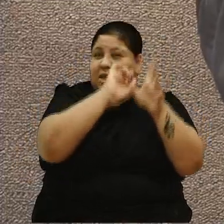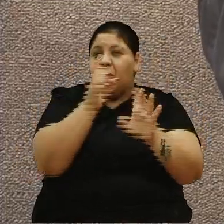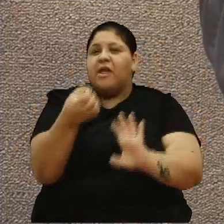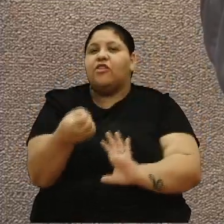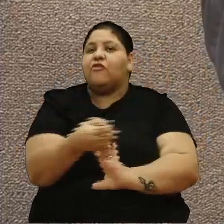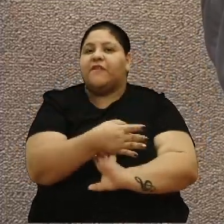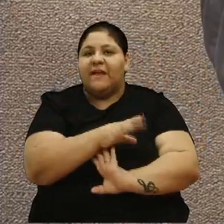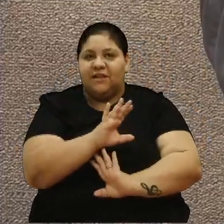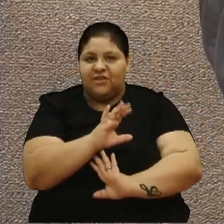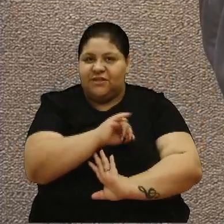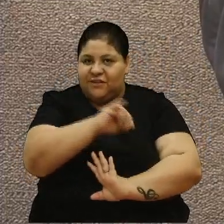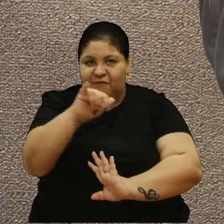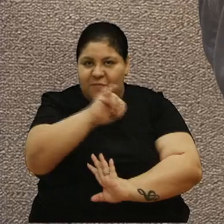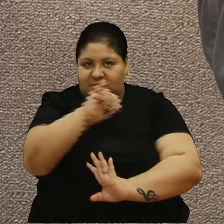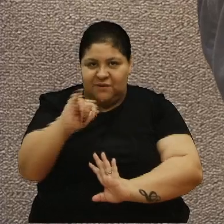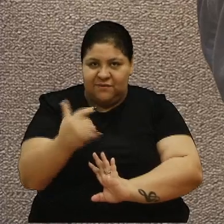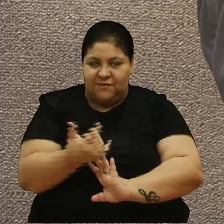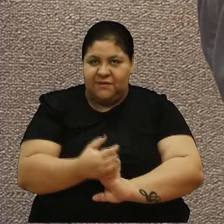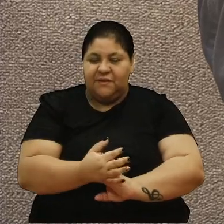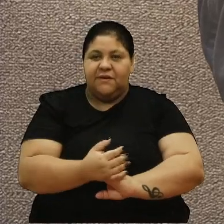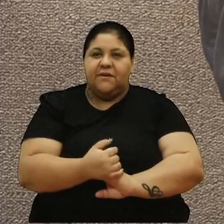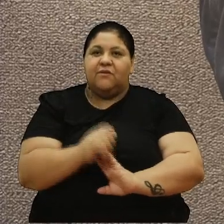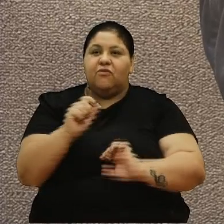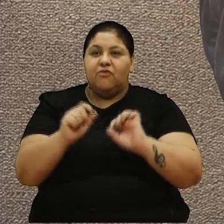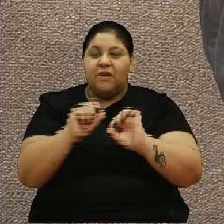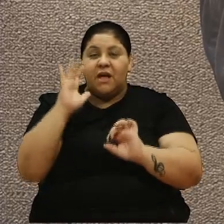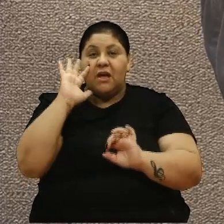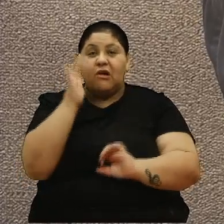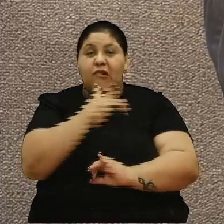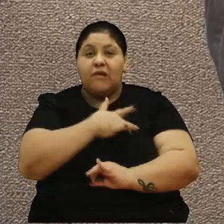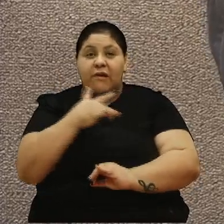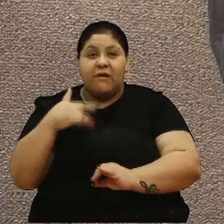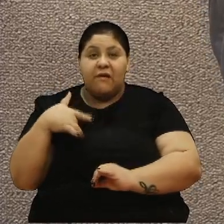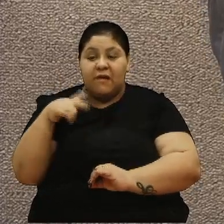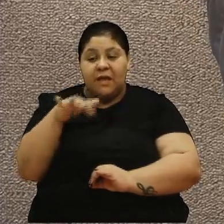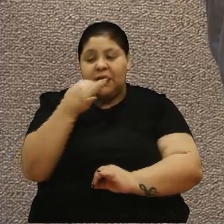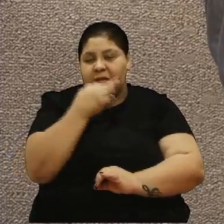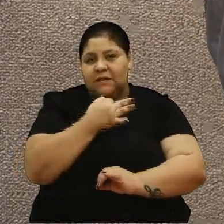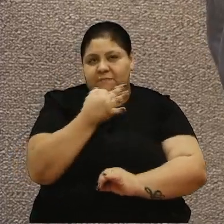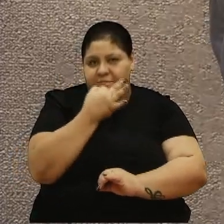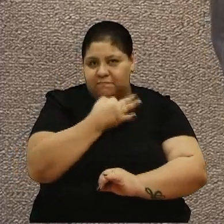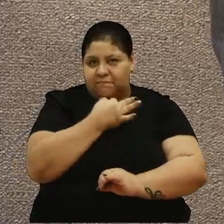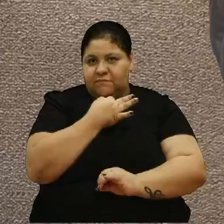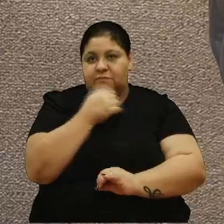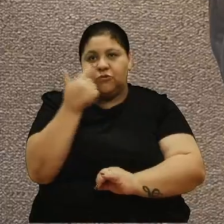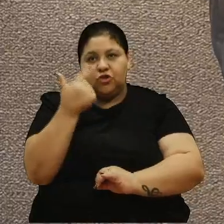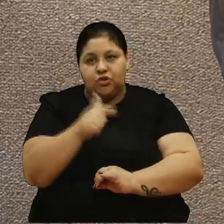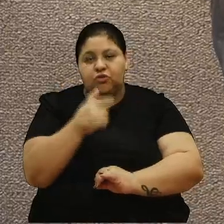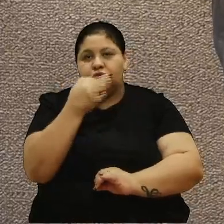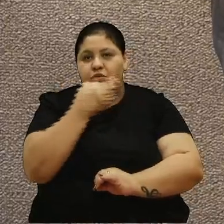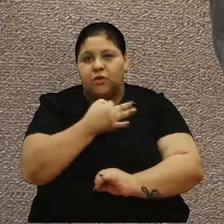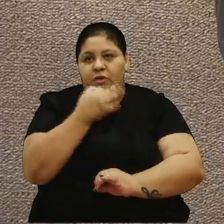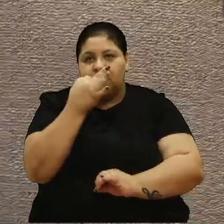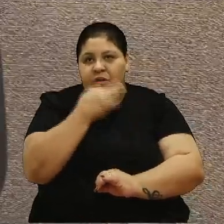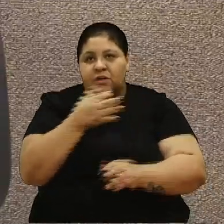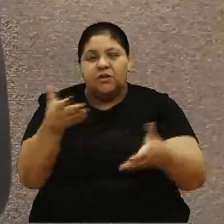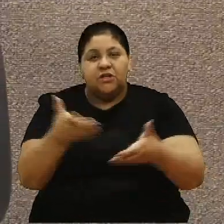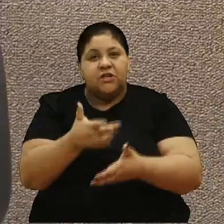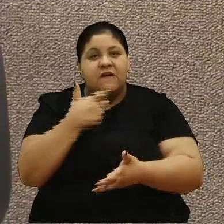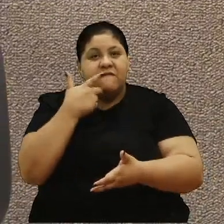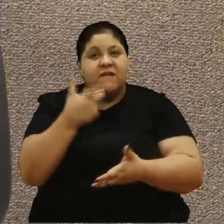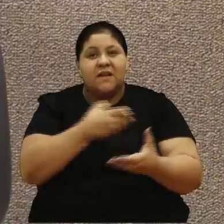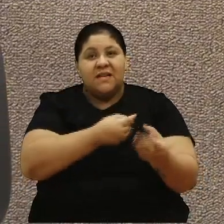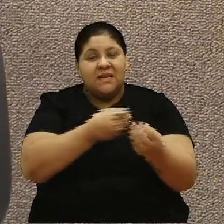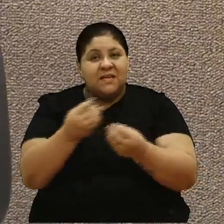novidade. A situação da saúde no nosso município, e, de novo, Caxias do Sul, eu já falei várias vezes,